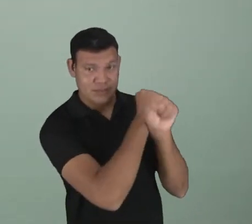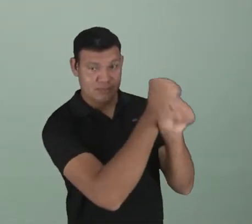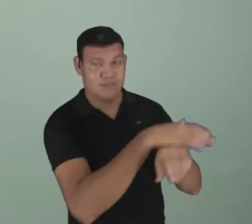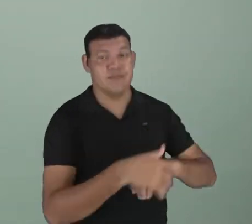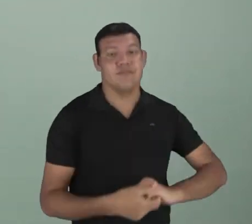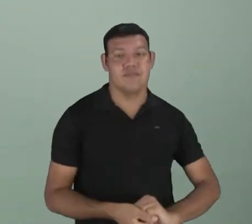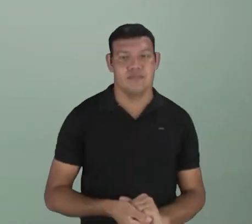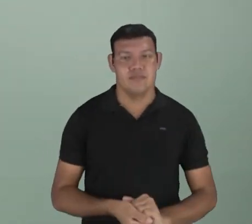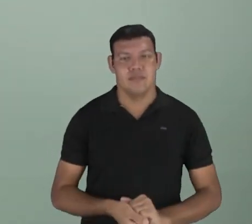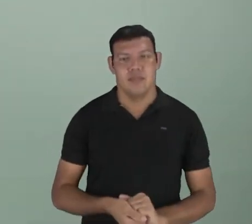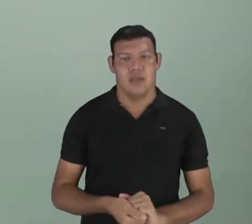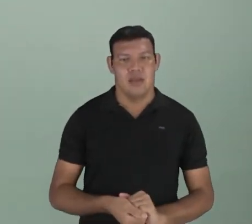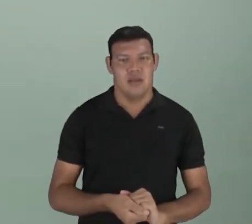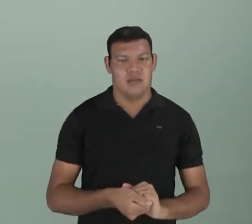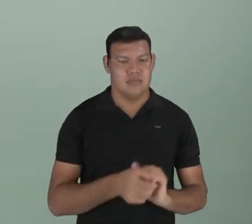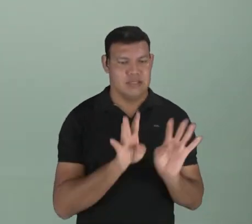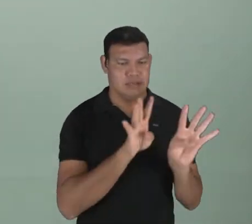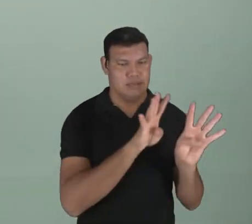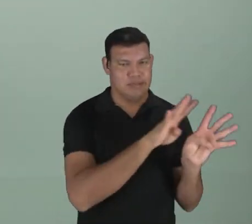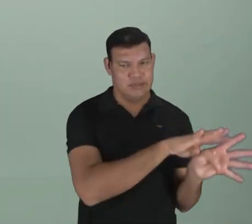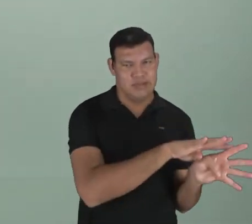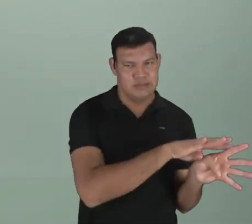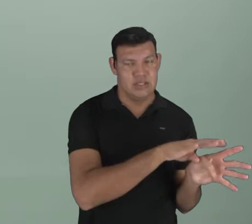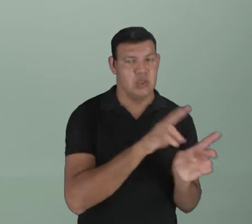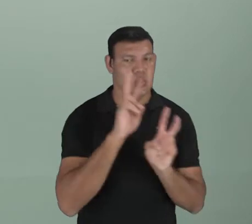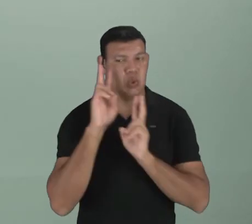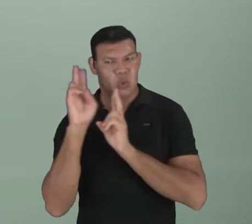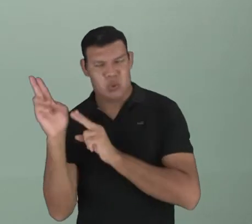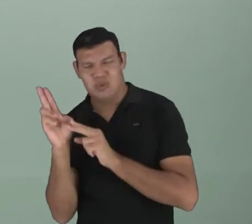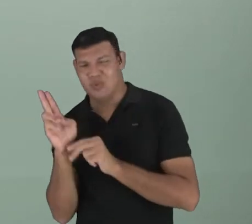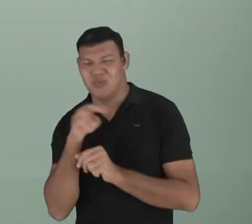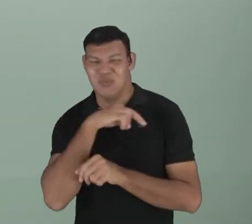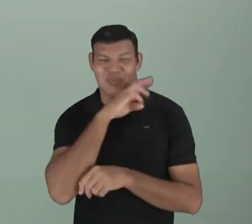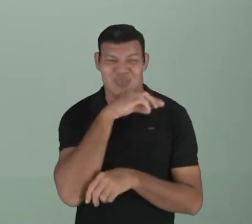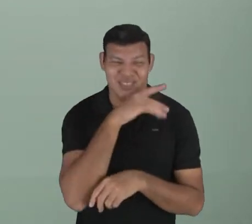né? Eles dormiam em péssimas condições, tinham péssimas